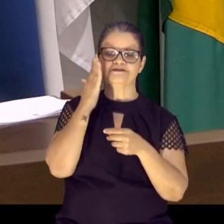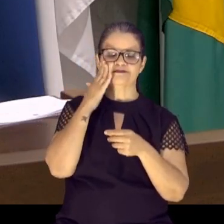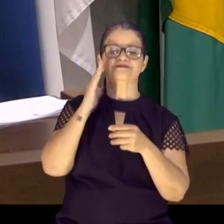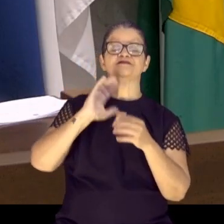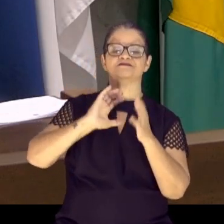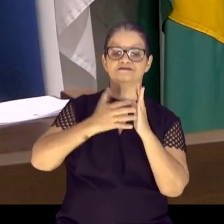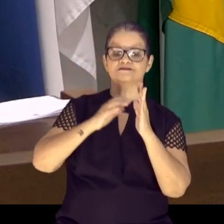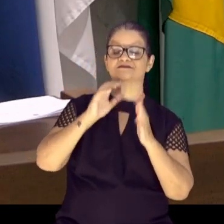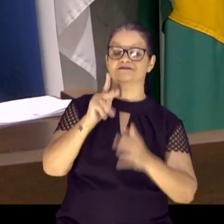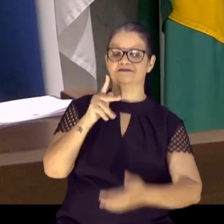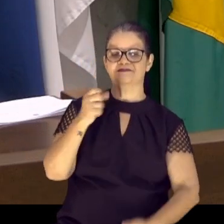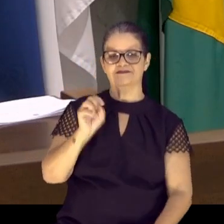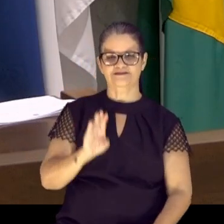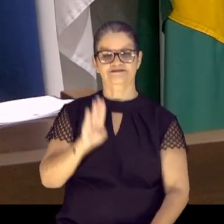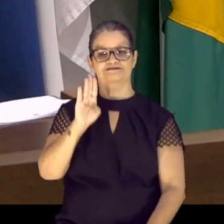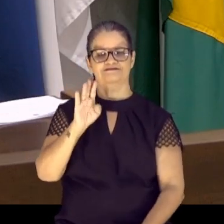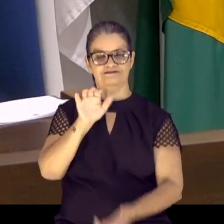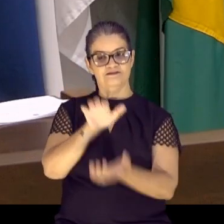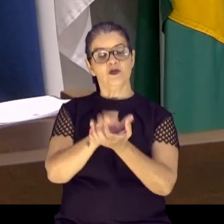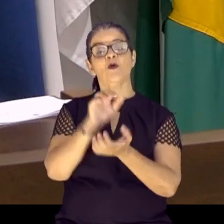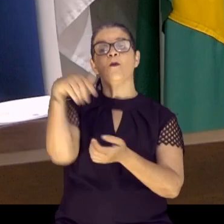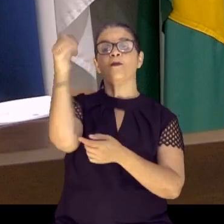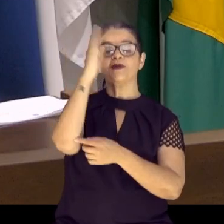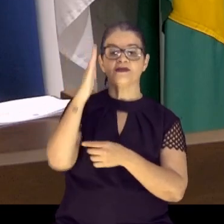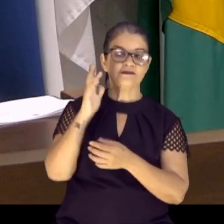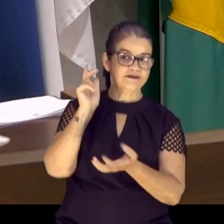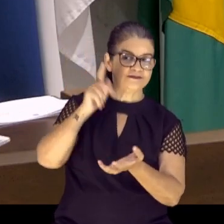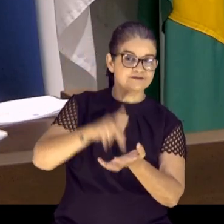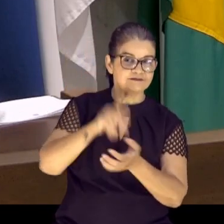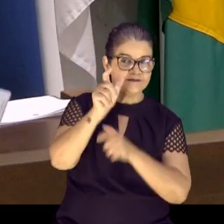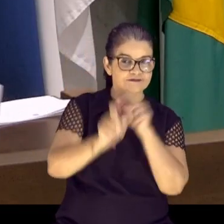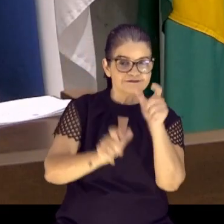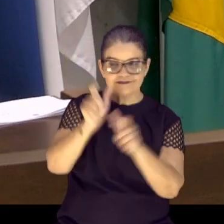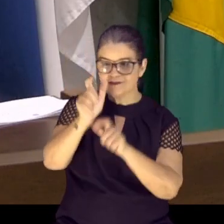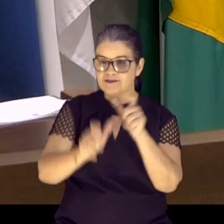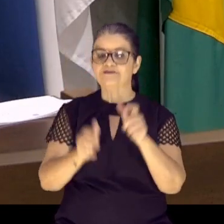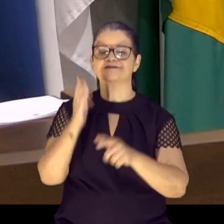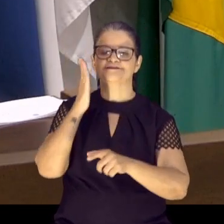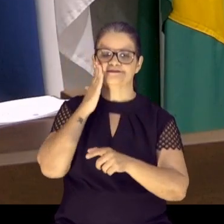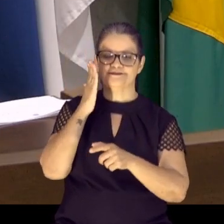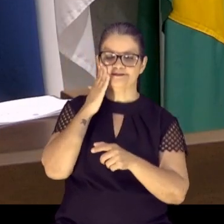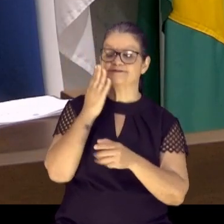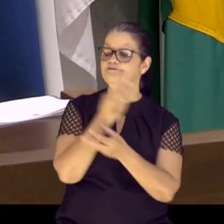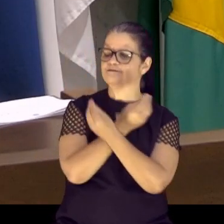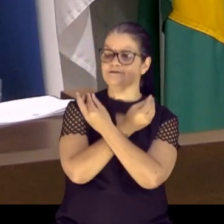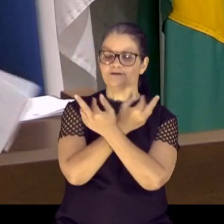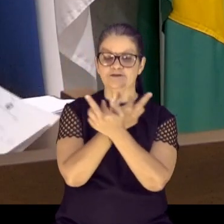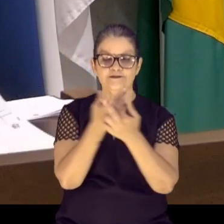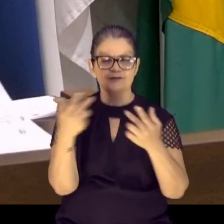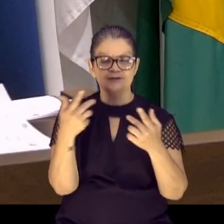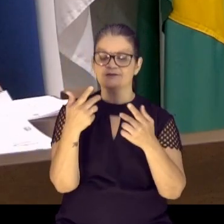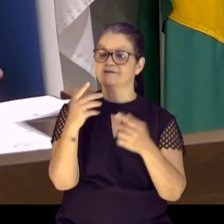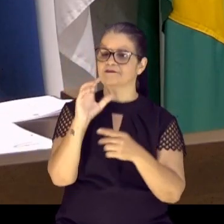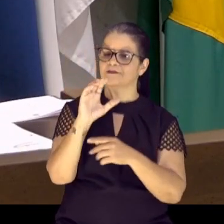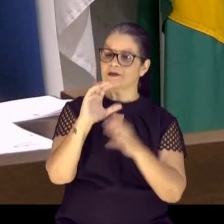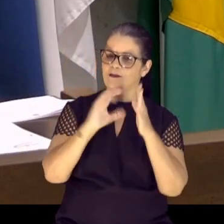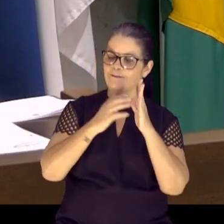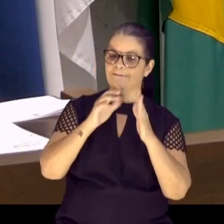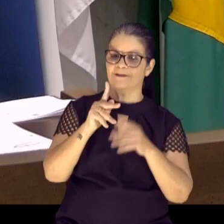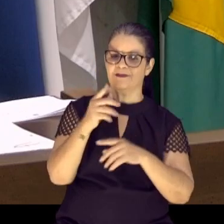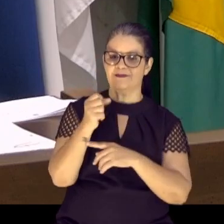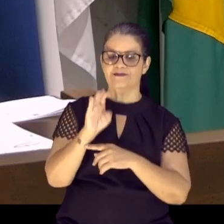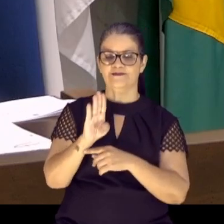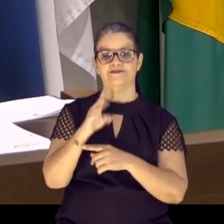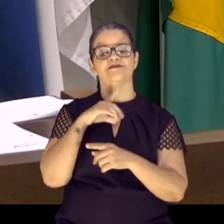de Pernambuco. O Brasil, na verdade, está escutando muita coisa que o PSB de Pernambuco tem